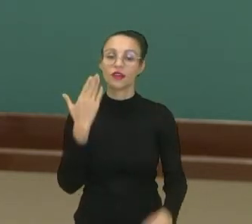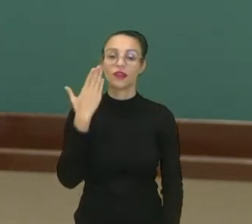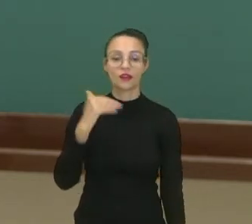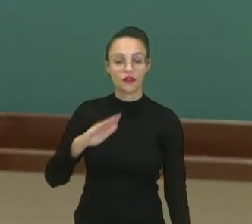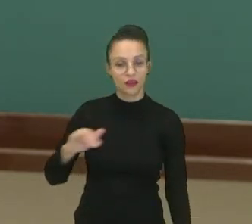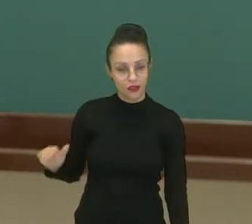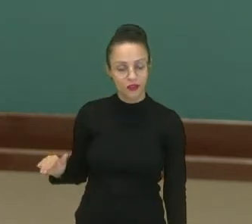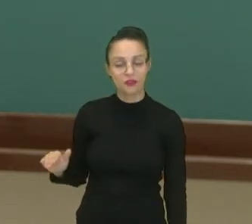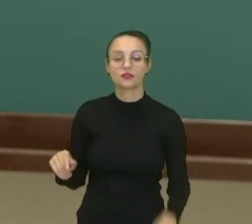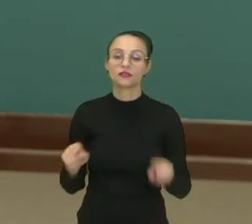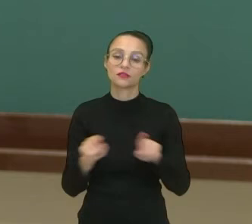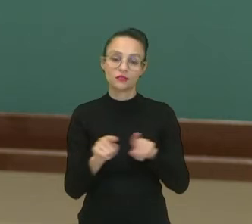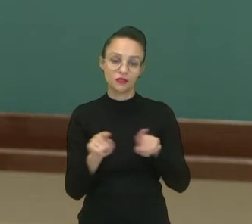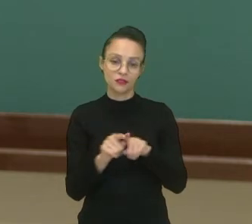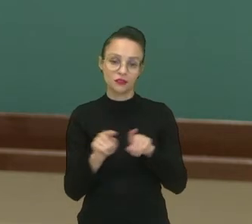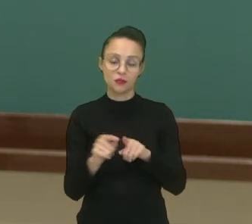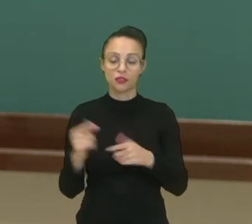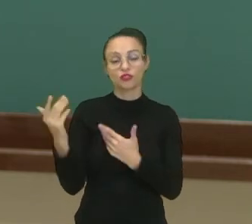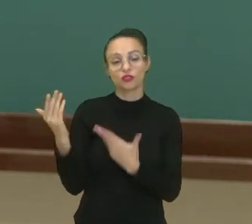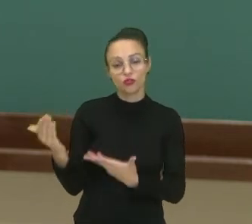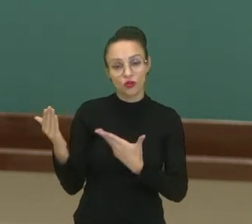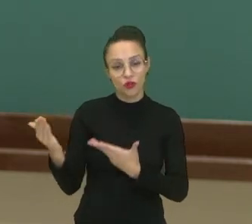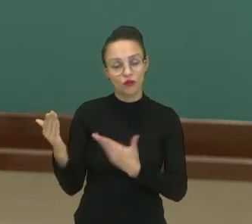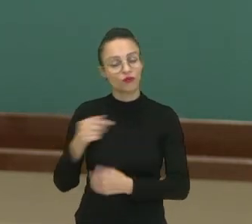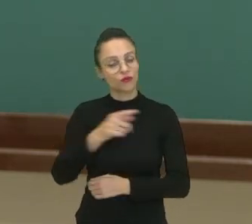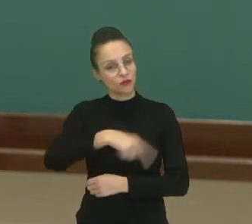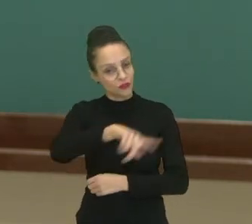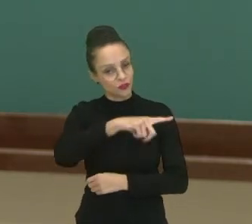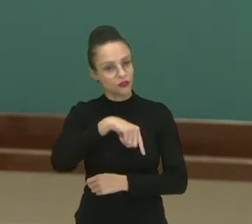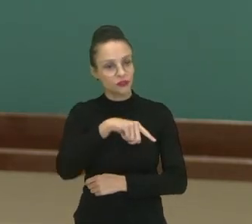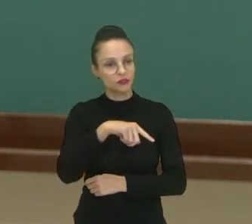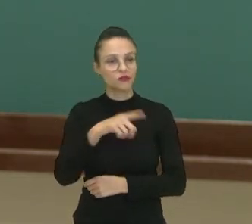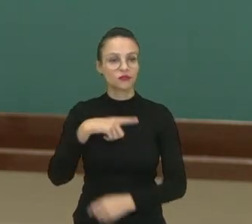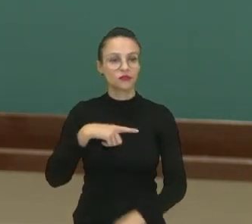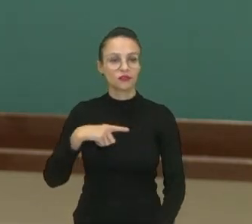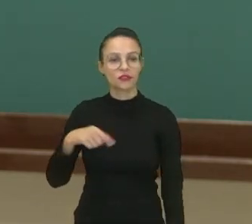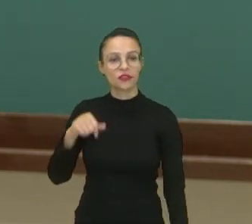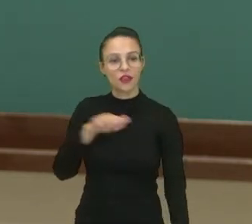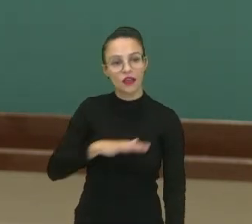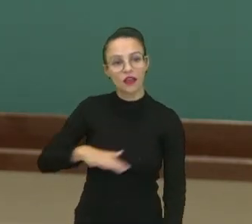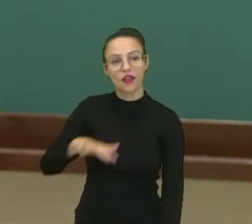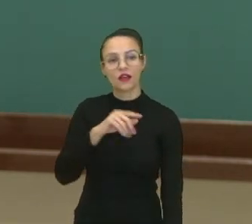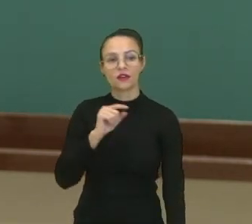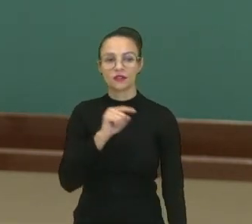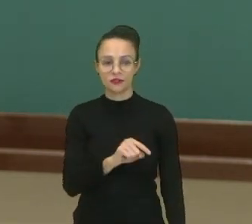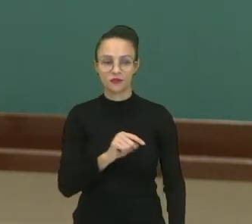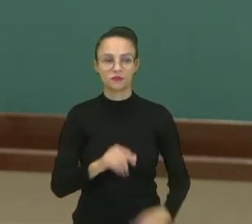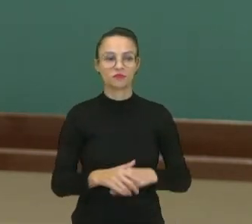e potencialmente jovens, né? Então eu tenho esse nicho de mercado aqui.